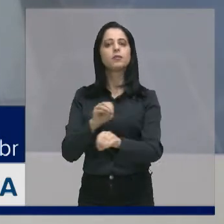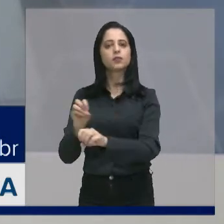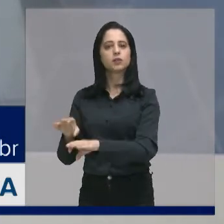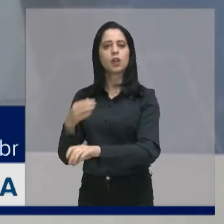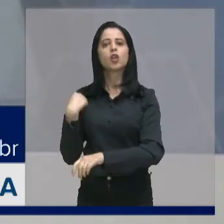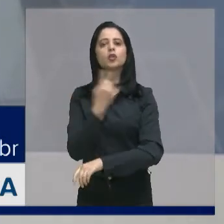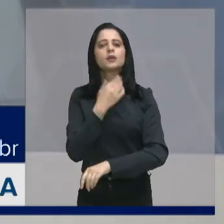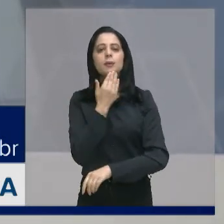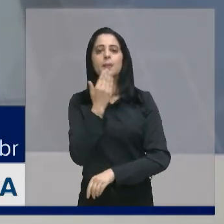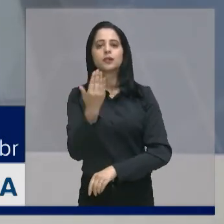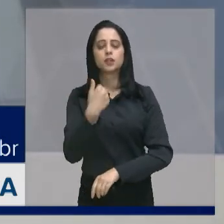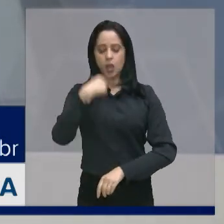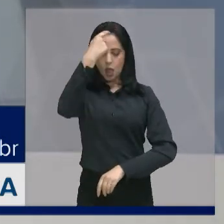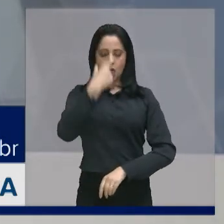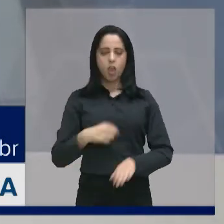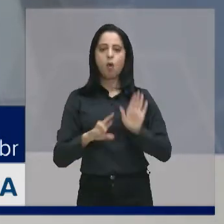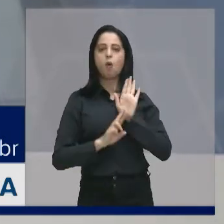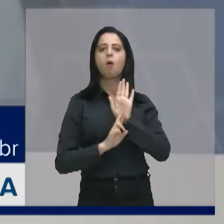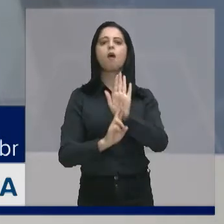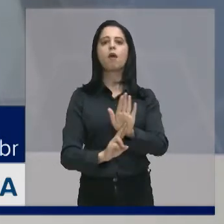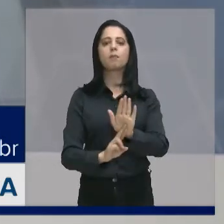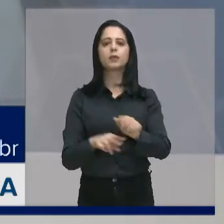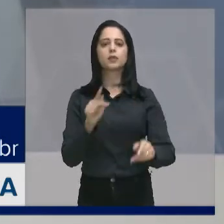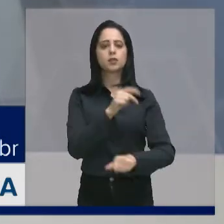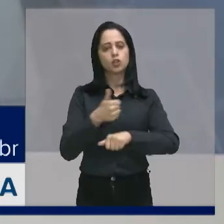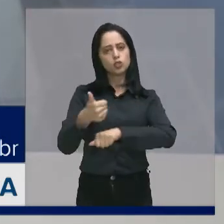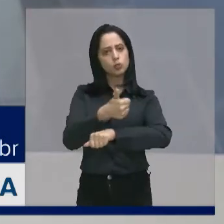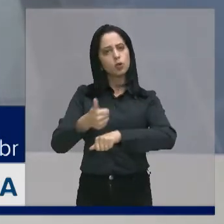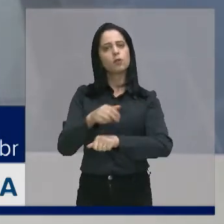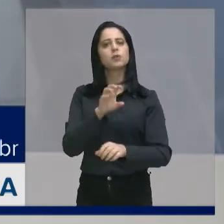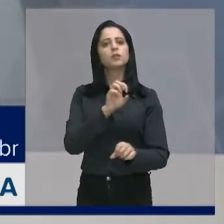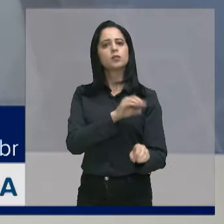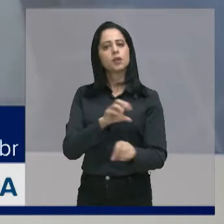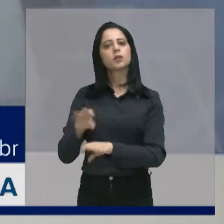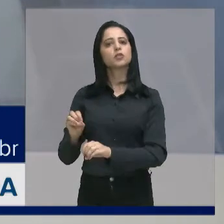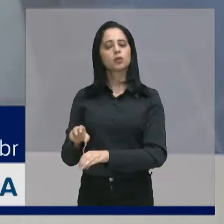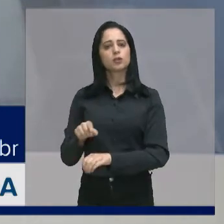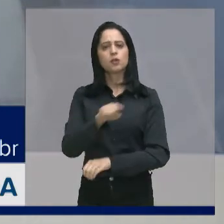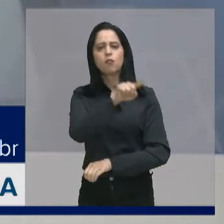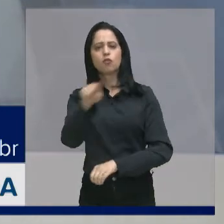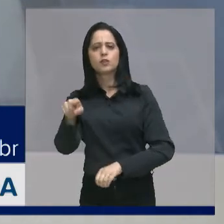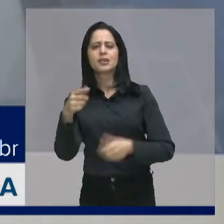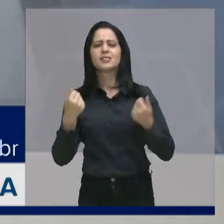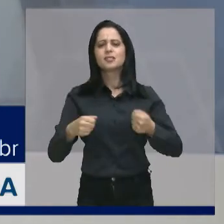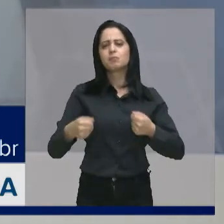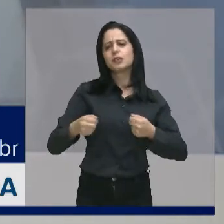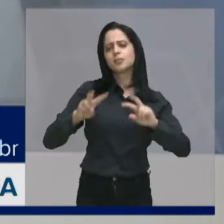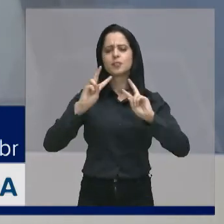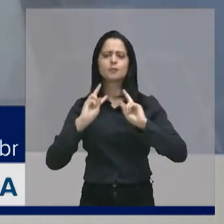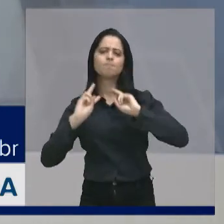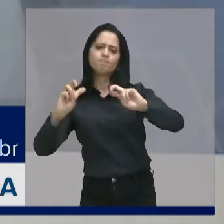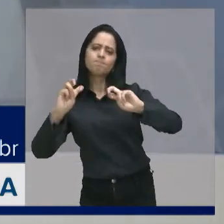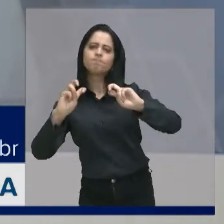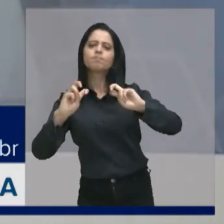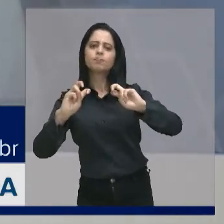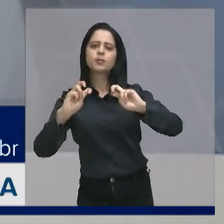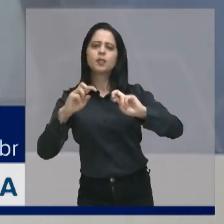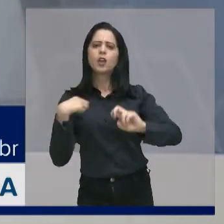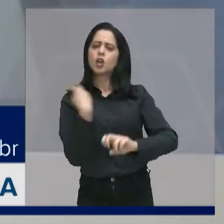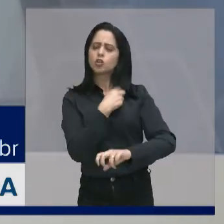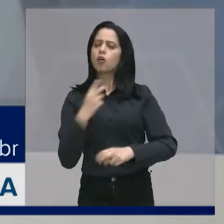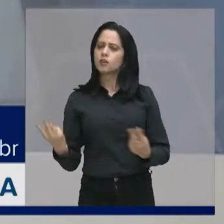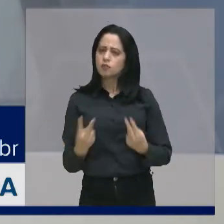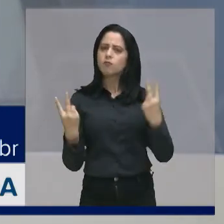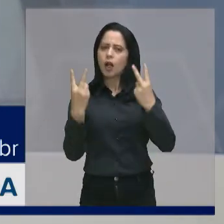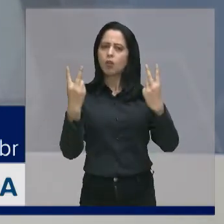Como representante dos profissionais da educação, é que sejamos ouvidos, que sejamos realmente valorizados, não só na fala, mas